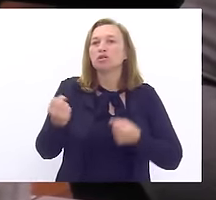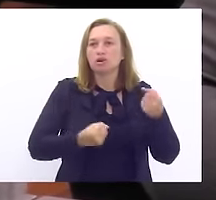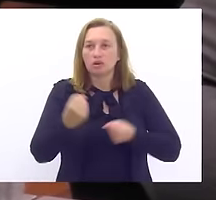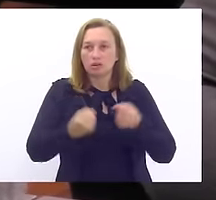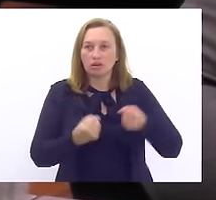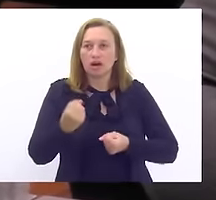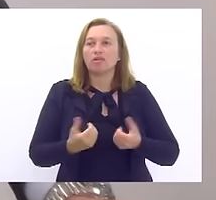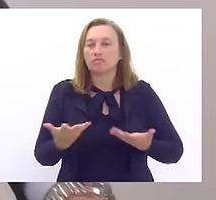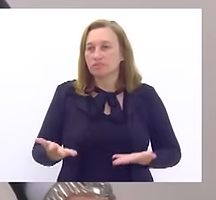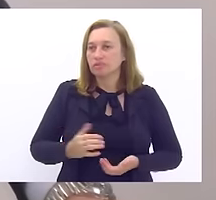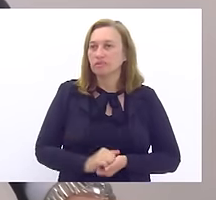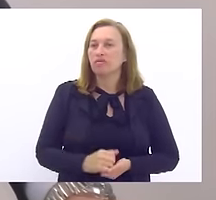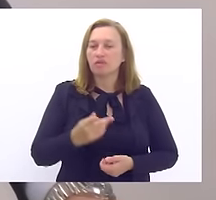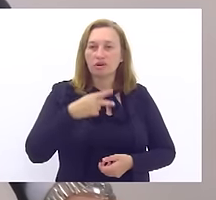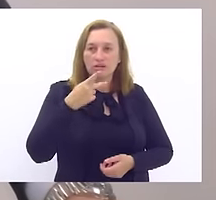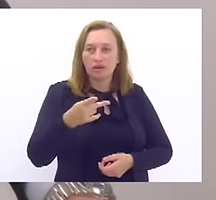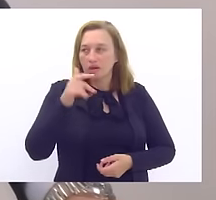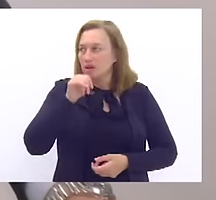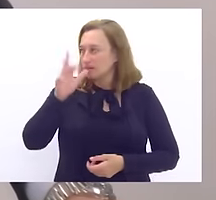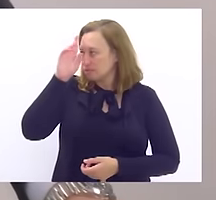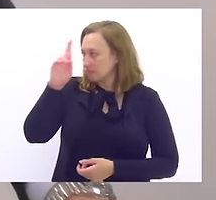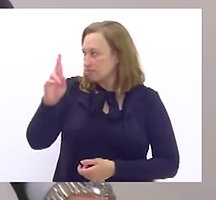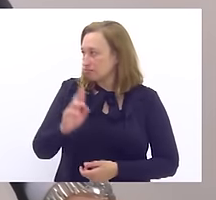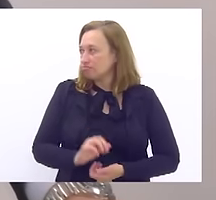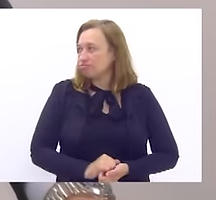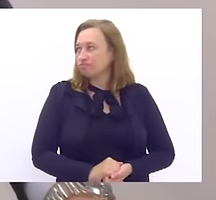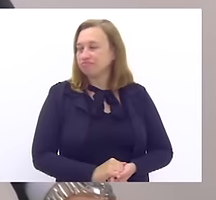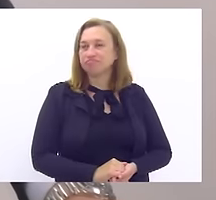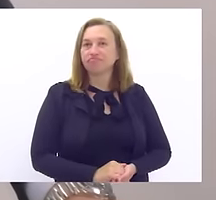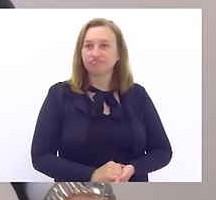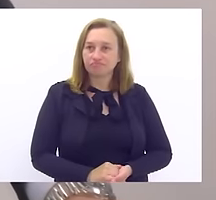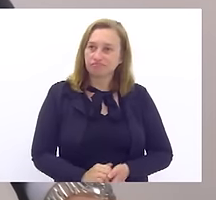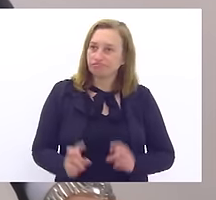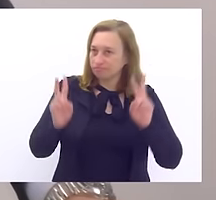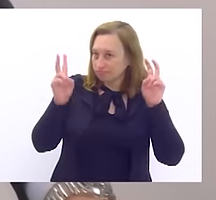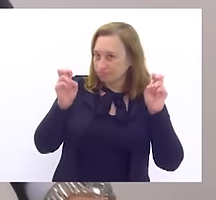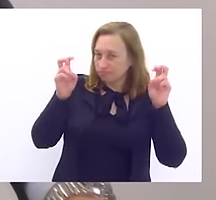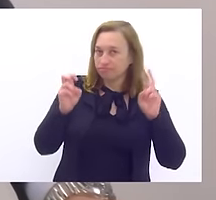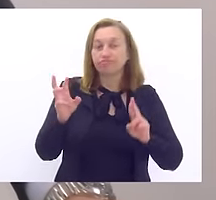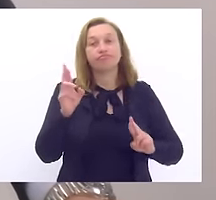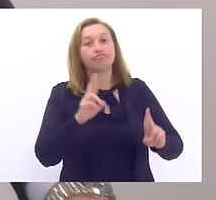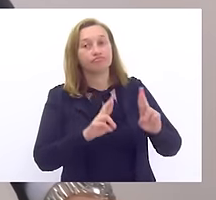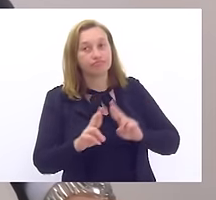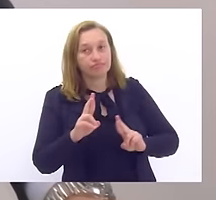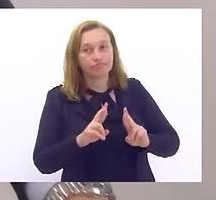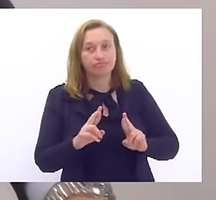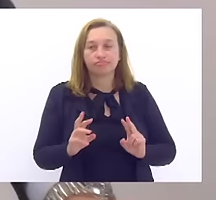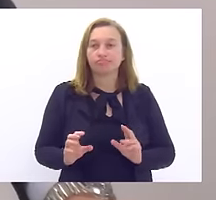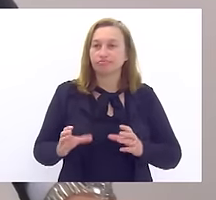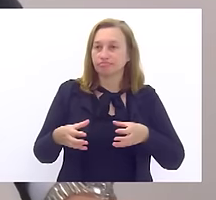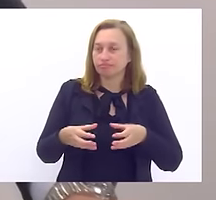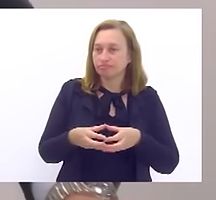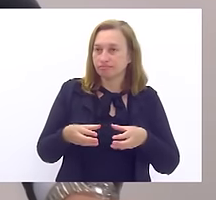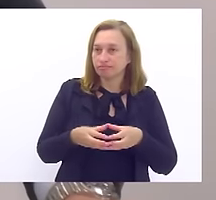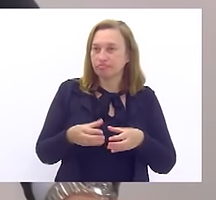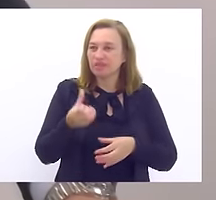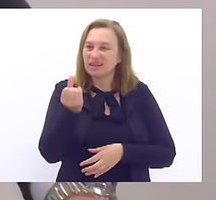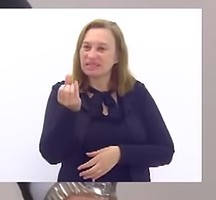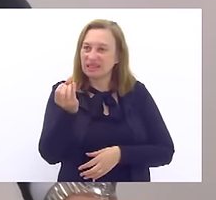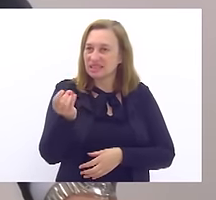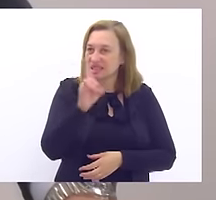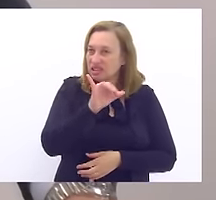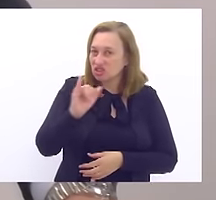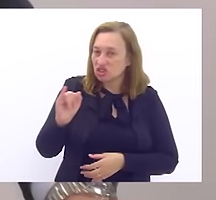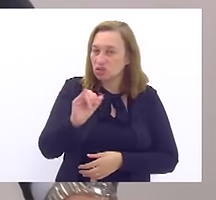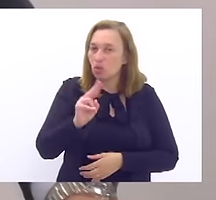seja dentro Eu tô afirmando a senhora que há casos de relatos a essa comissão que em 60 dias fala tem menos